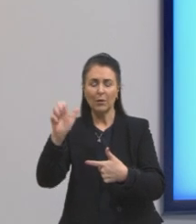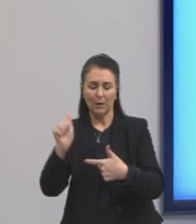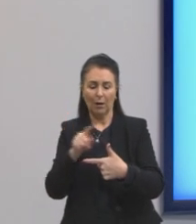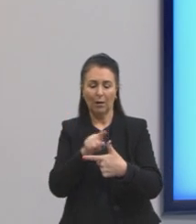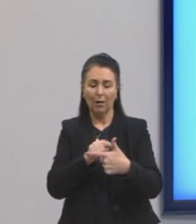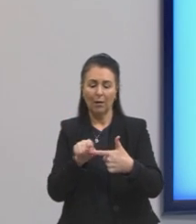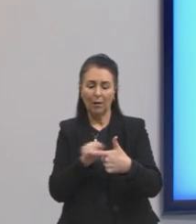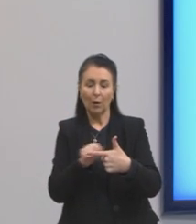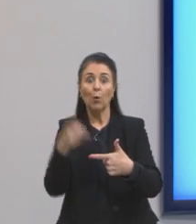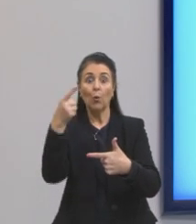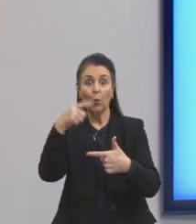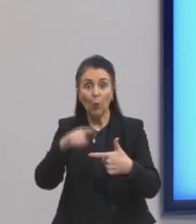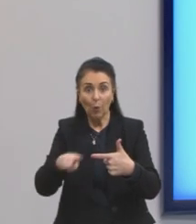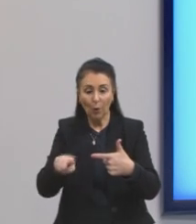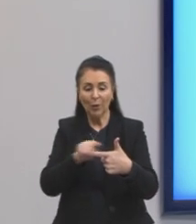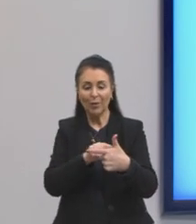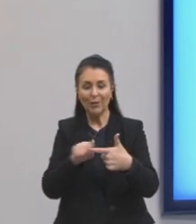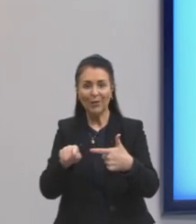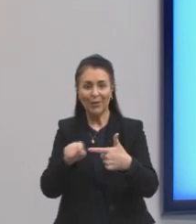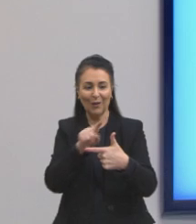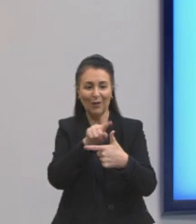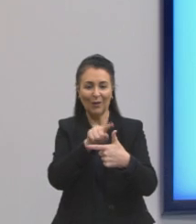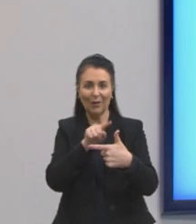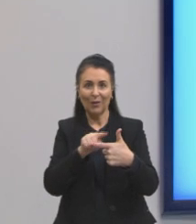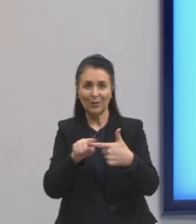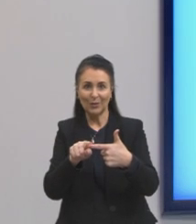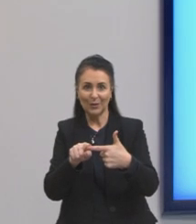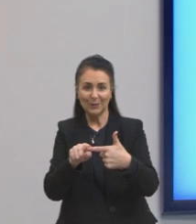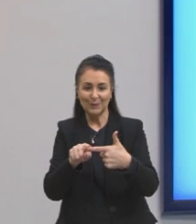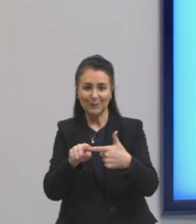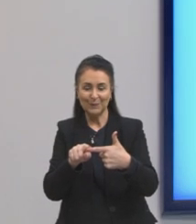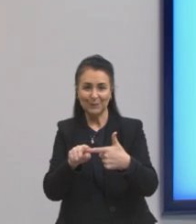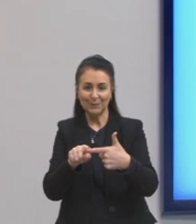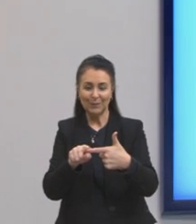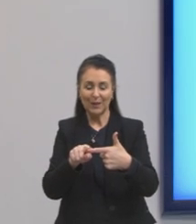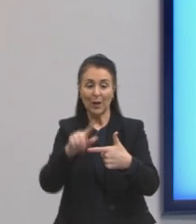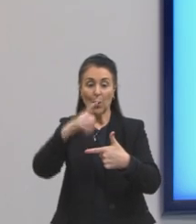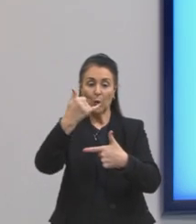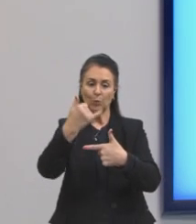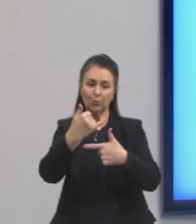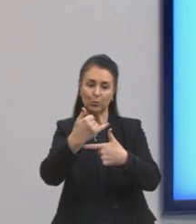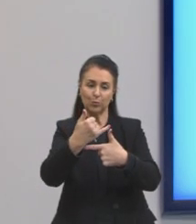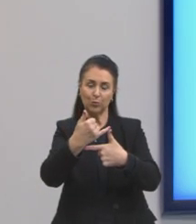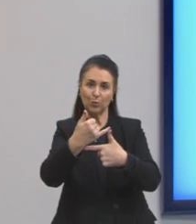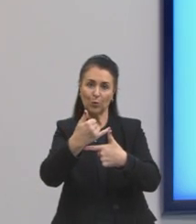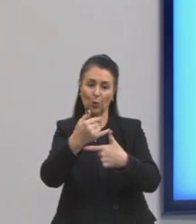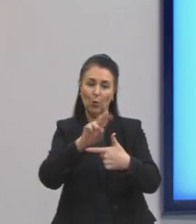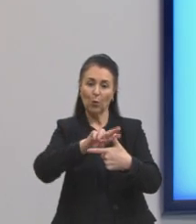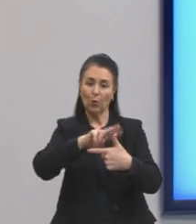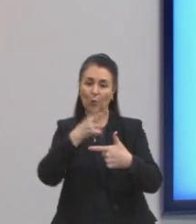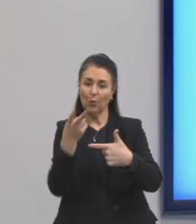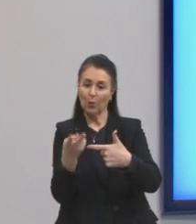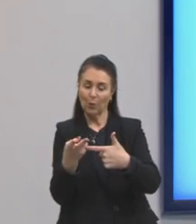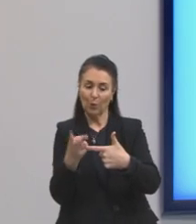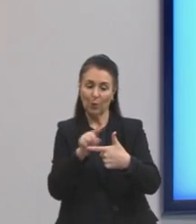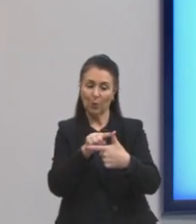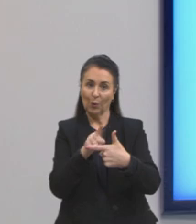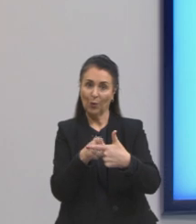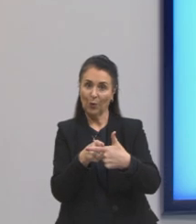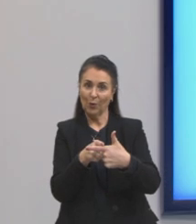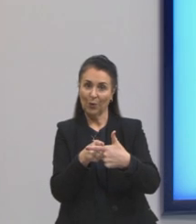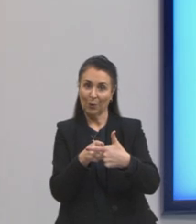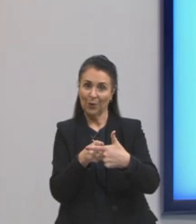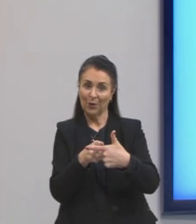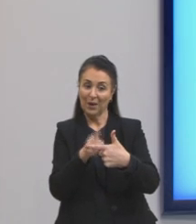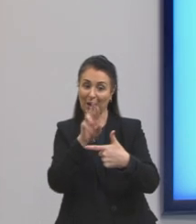capetos e aqui eu tenho cateto e cateto respectivamente e o lado maior ou oposto ao ângulo reto é a